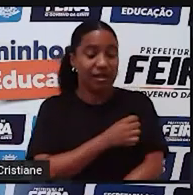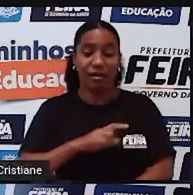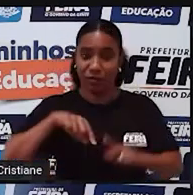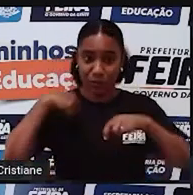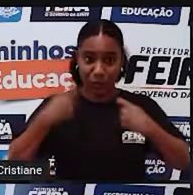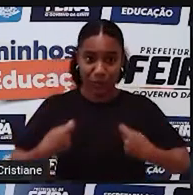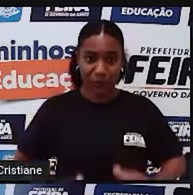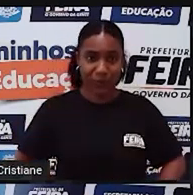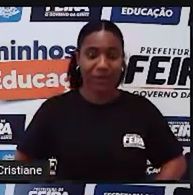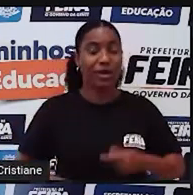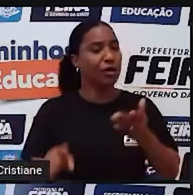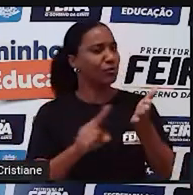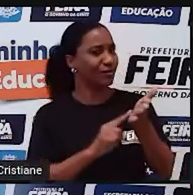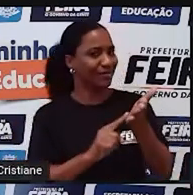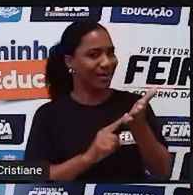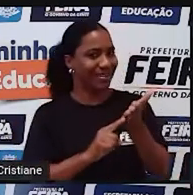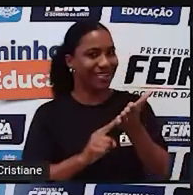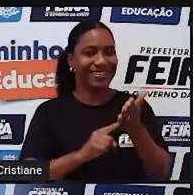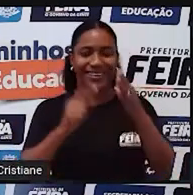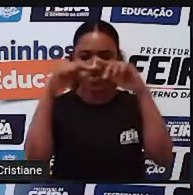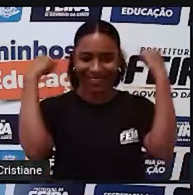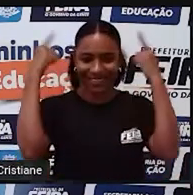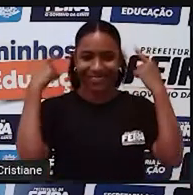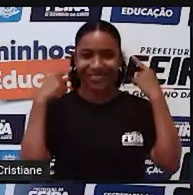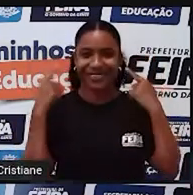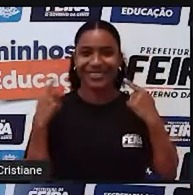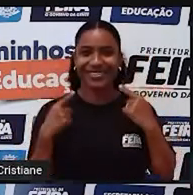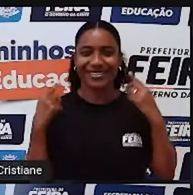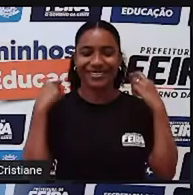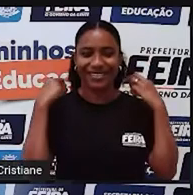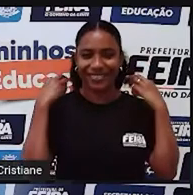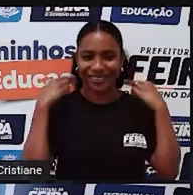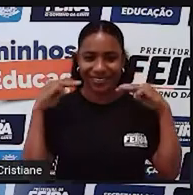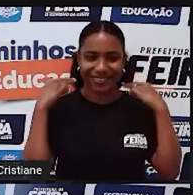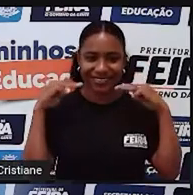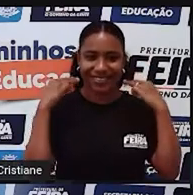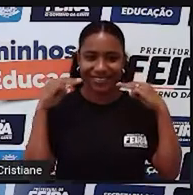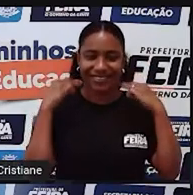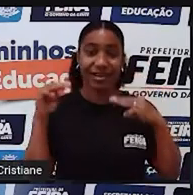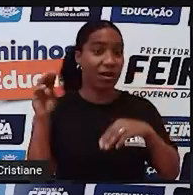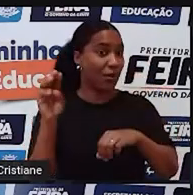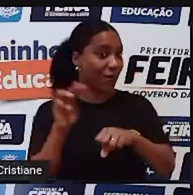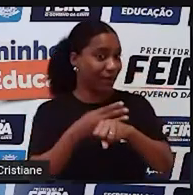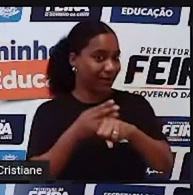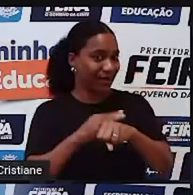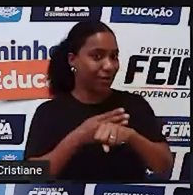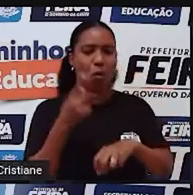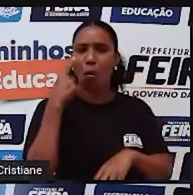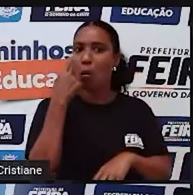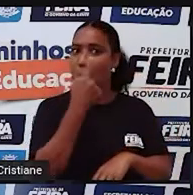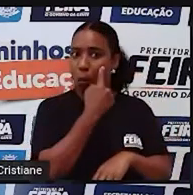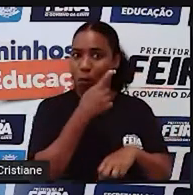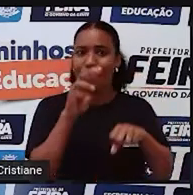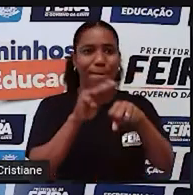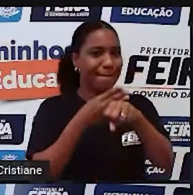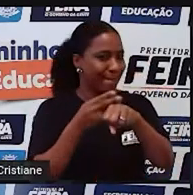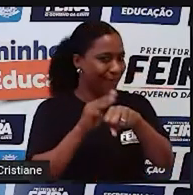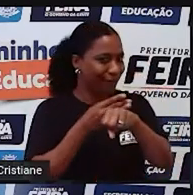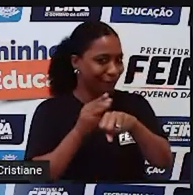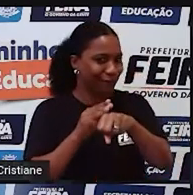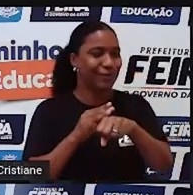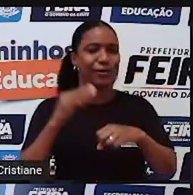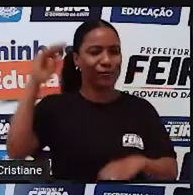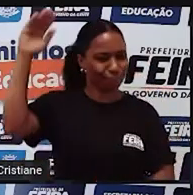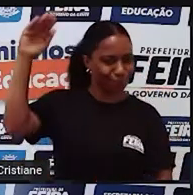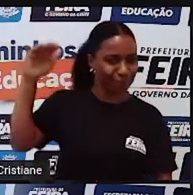parda, tenho cabelos crespos e castanhos de tamanho médio. Meus olhos também são castanhos. Minha estatura é